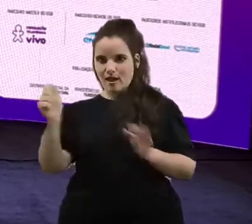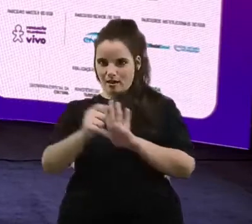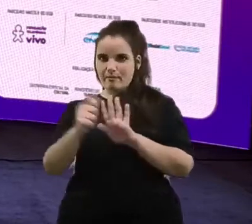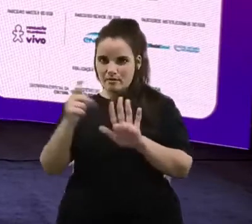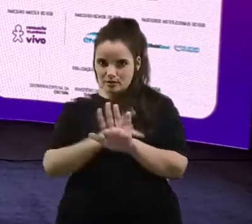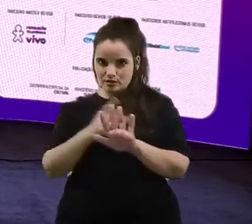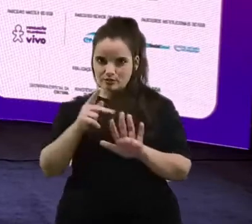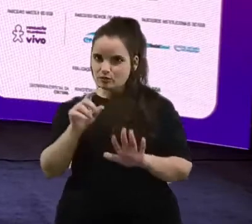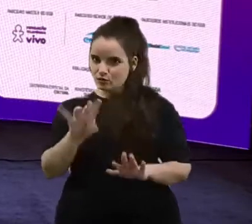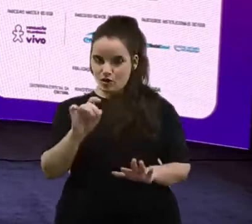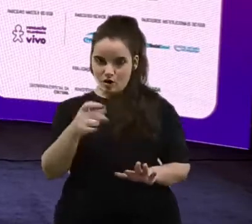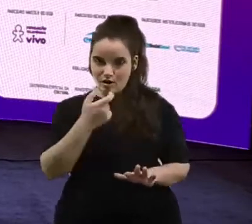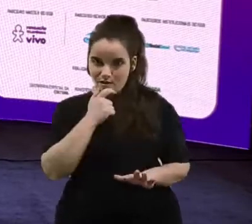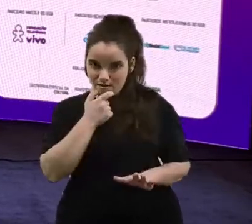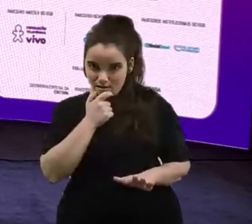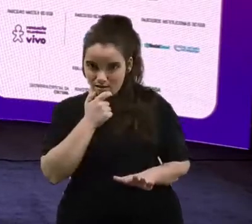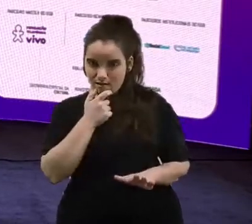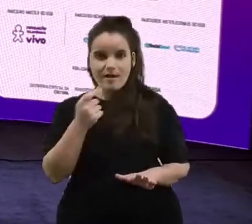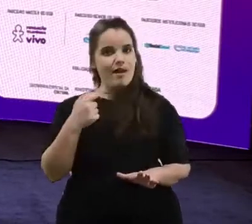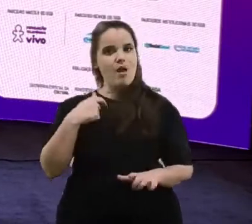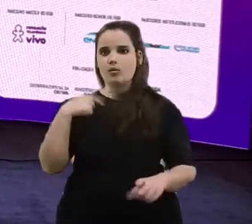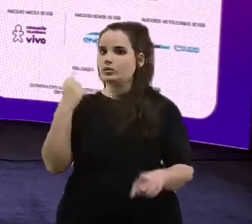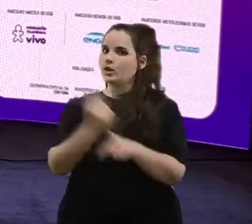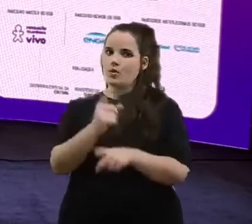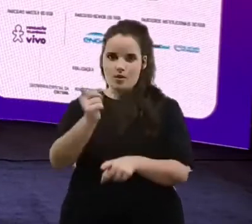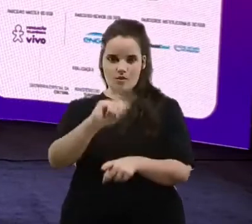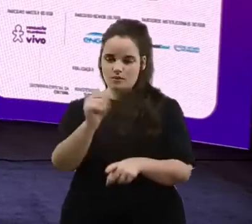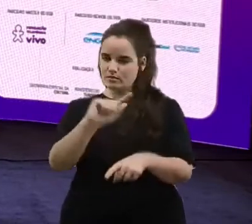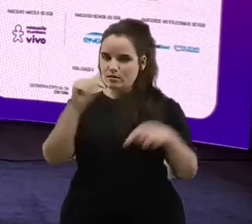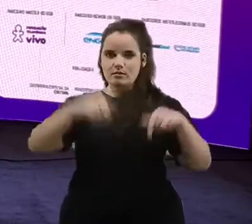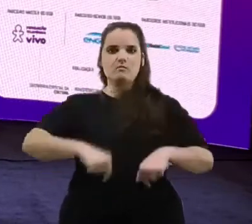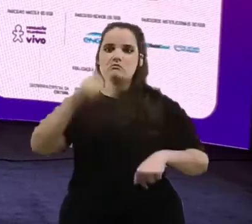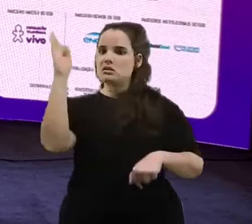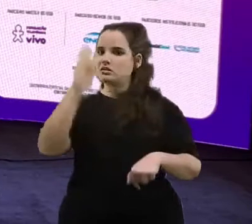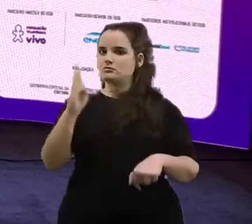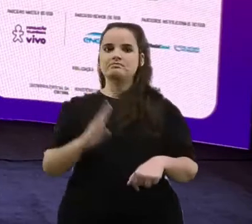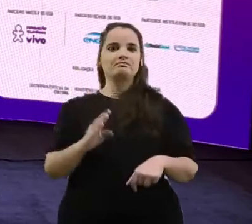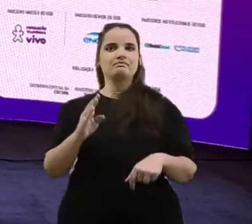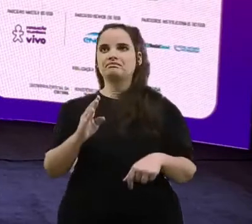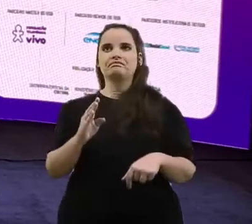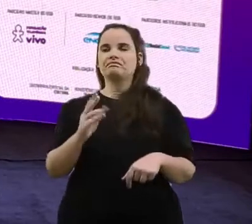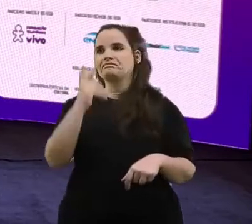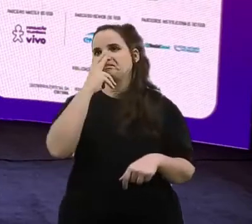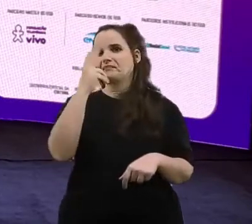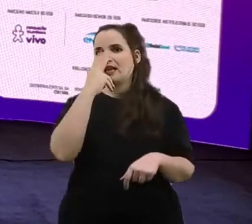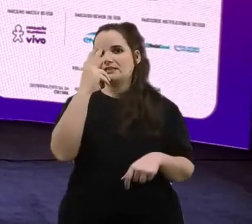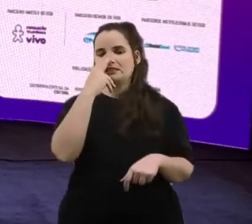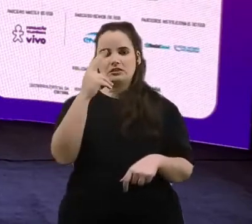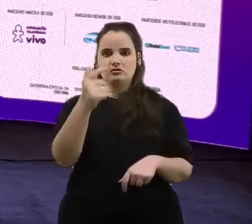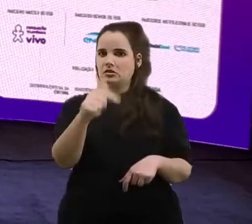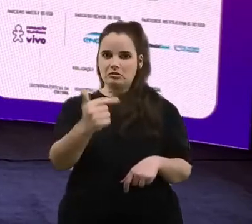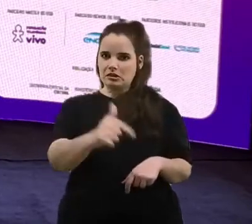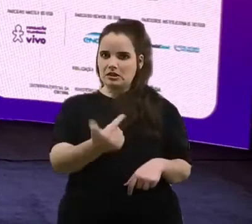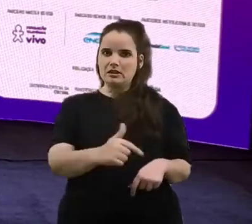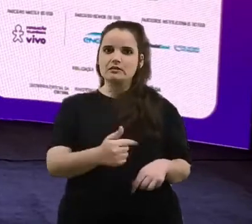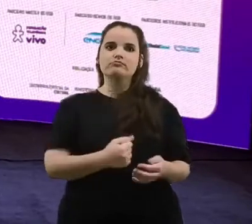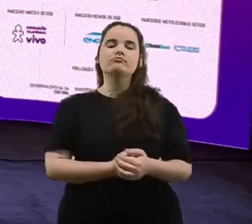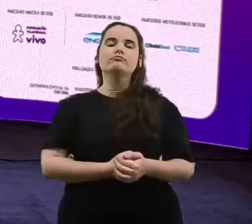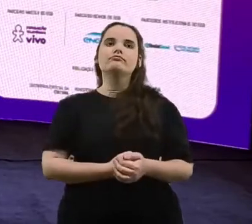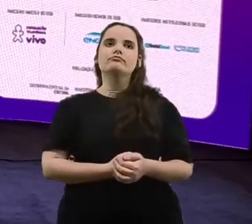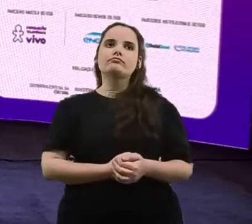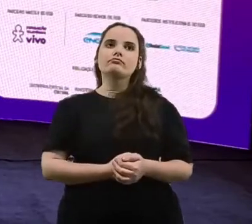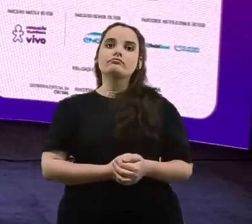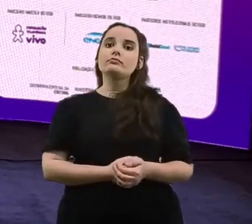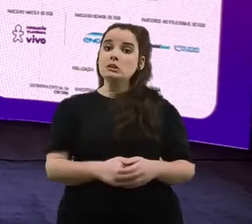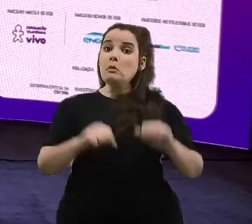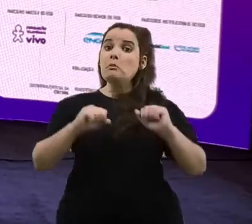menos, não achei no Brasil, e perguntei para o Thiago, a gente não achou nada similar aqui. Você pode ter esse suporte 24